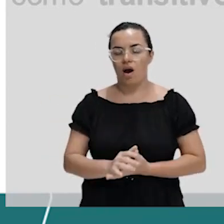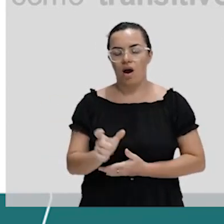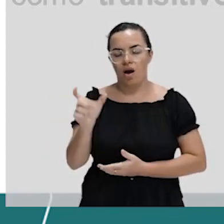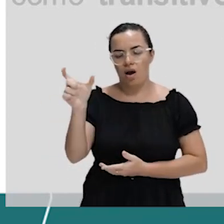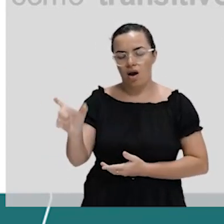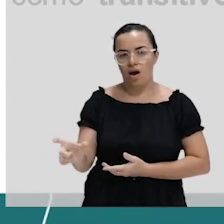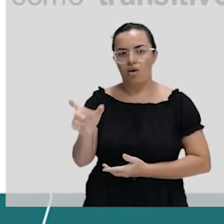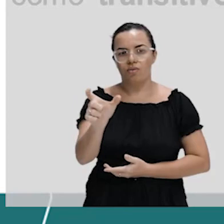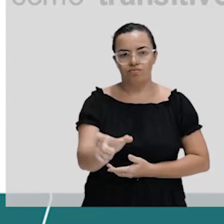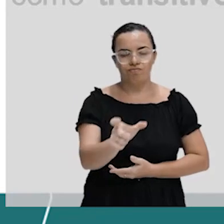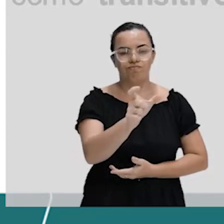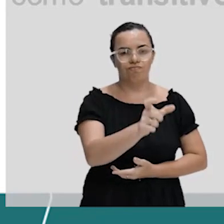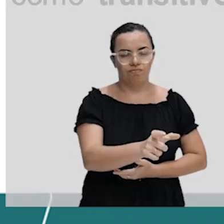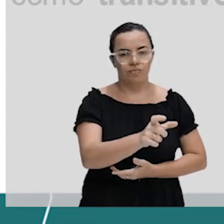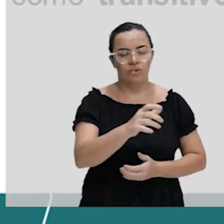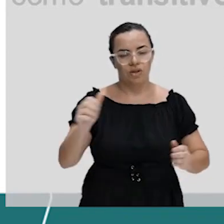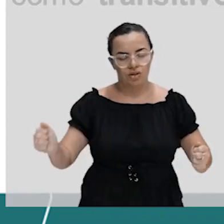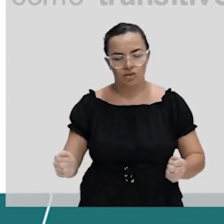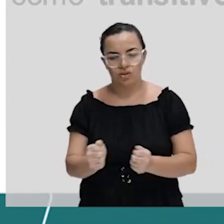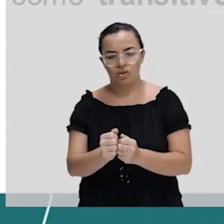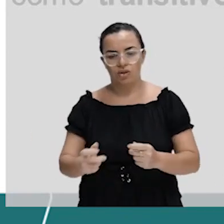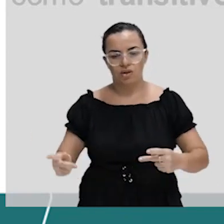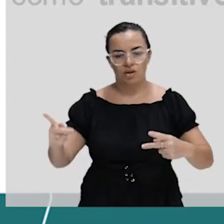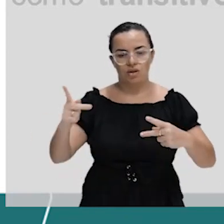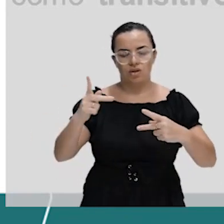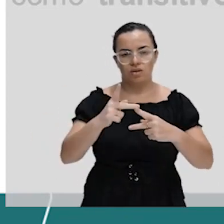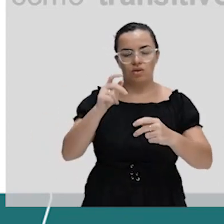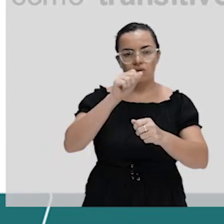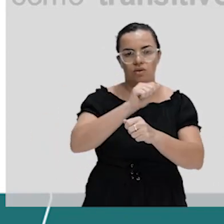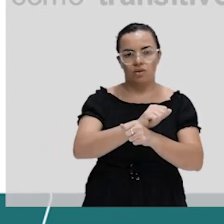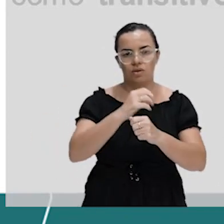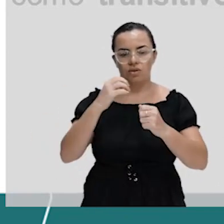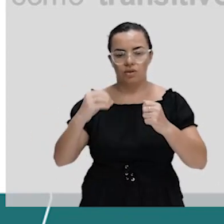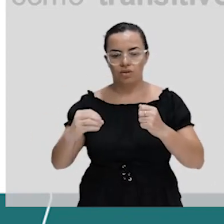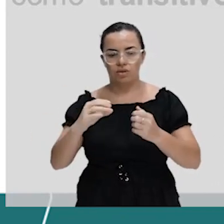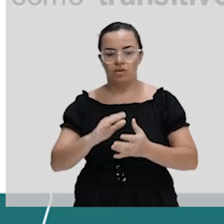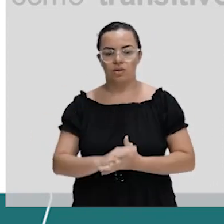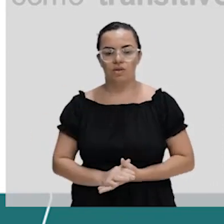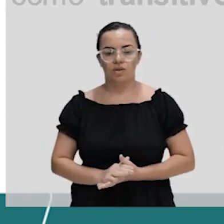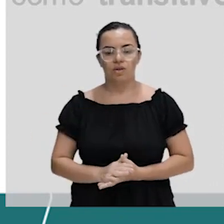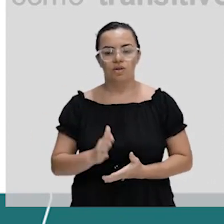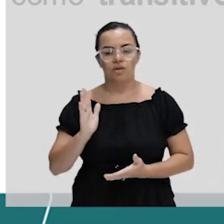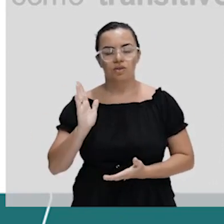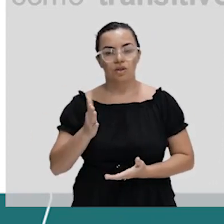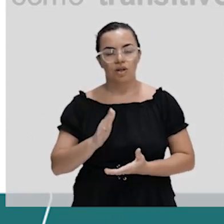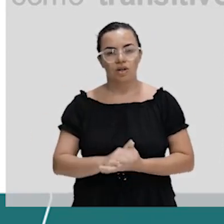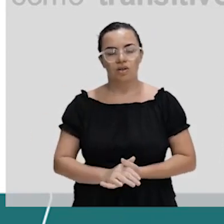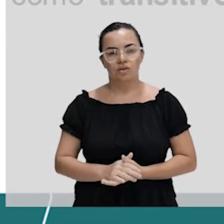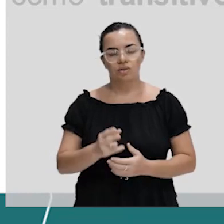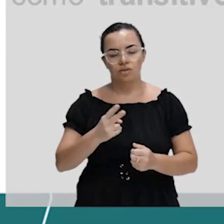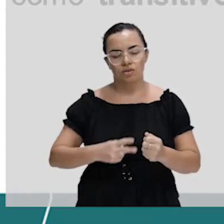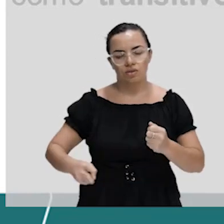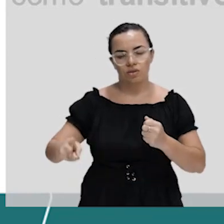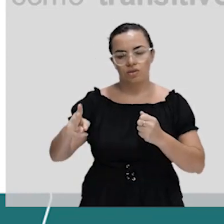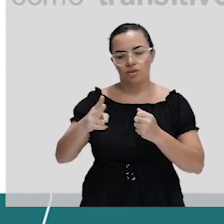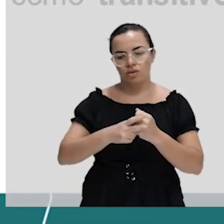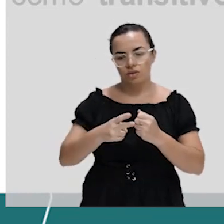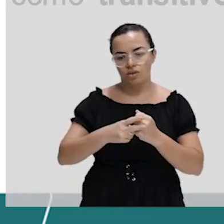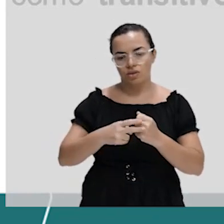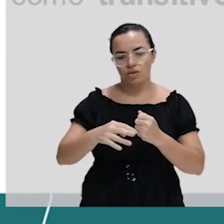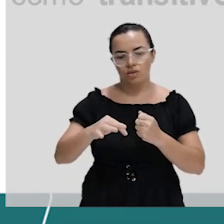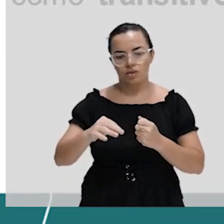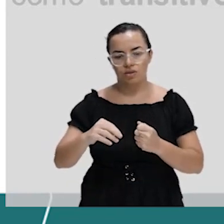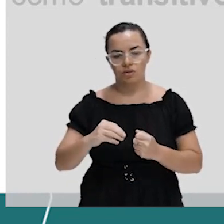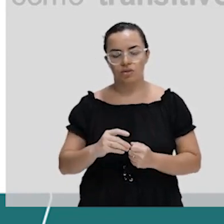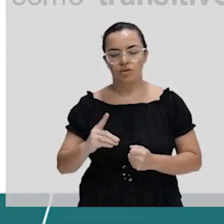coisa são os professores. Aí eu junto a preposição com os artigos, tá? E no sentido de verbo, ele é transitivo direto. Então,